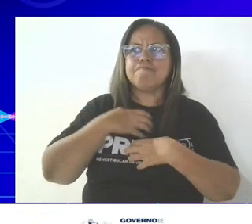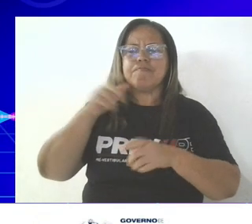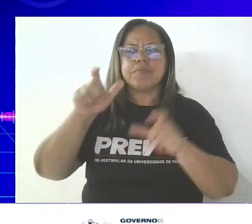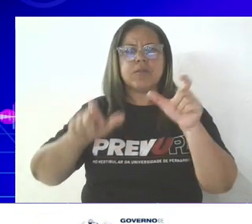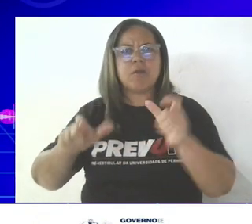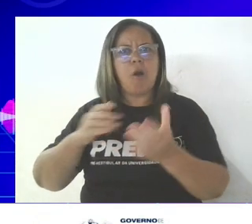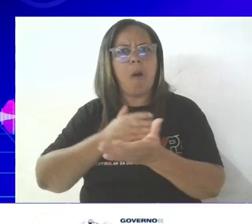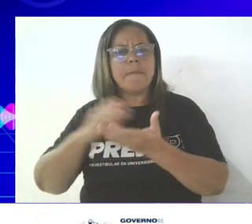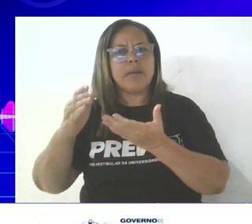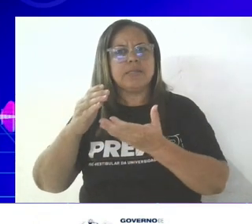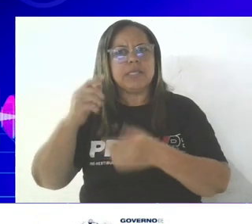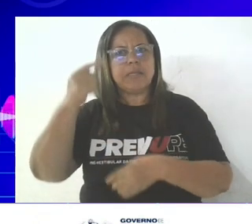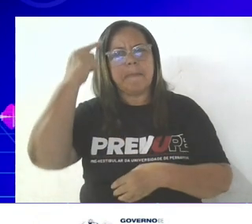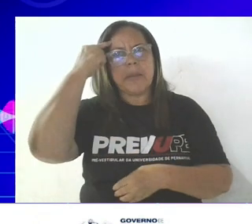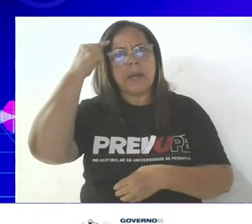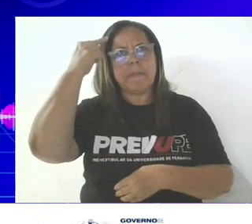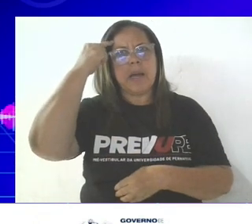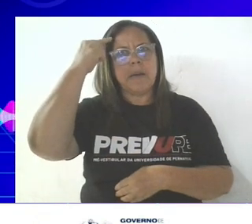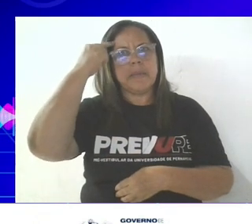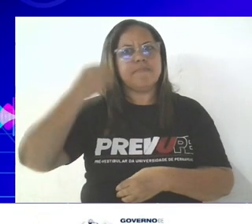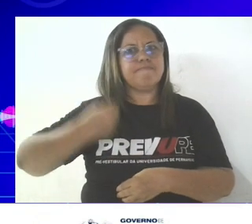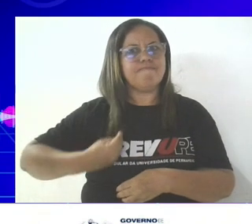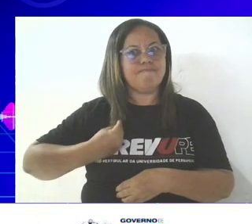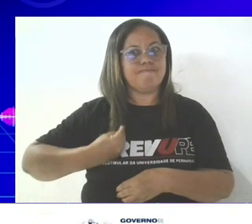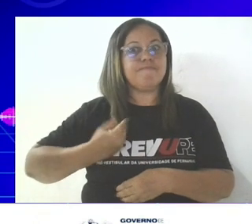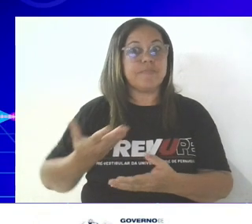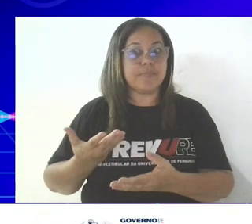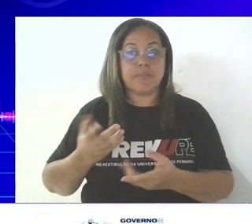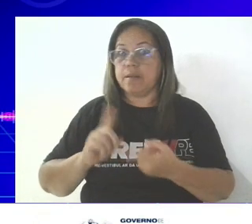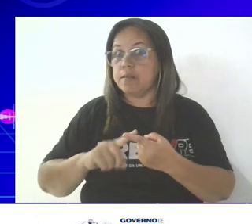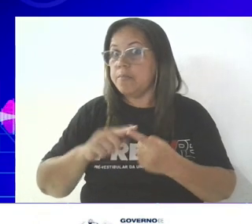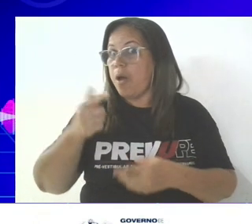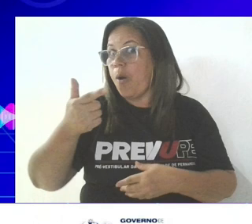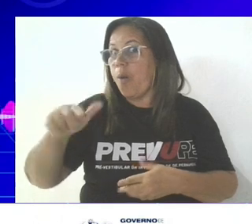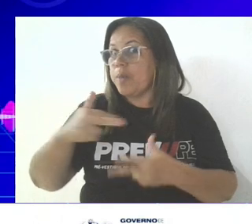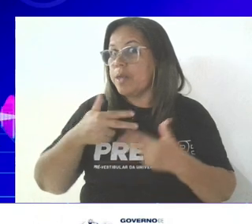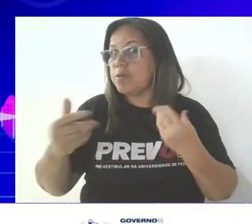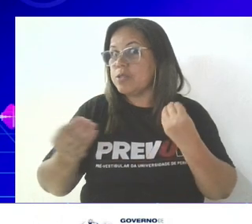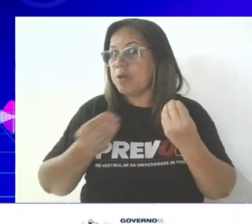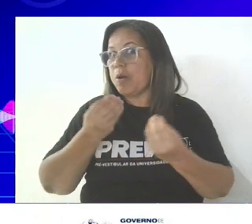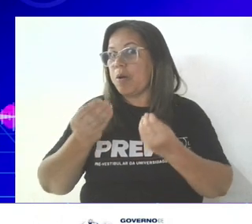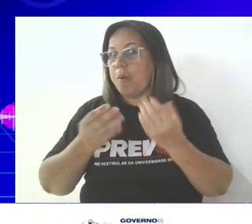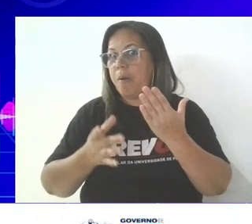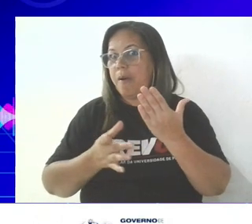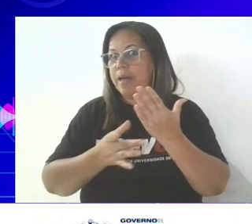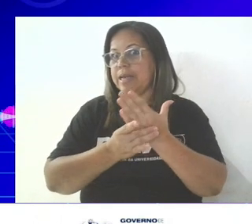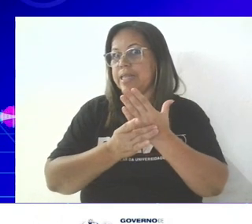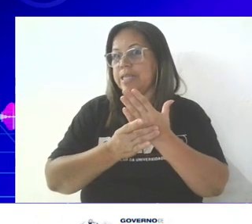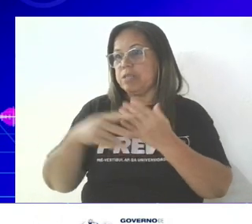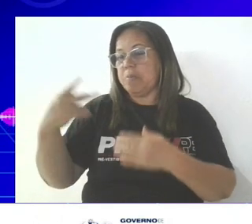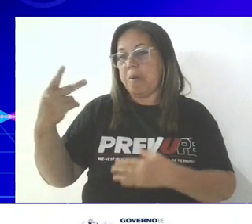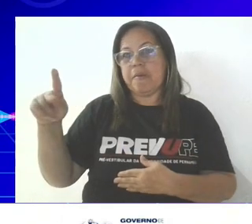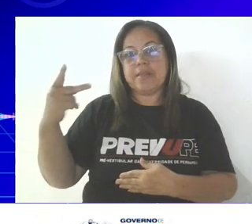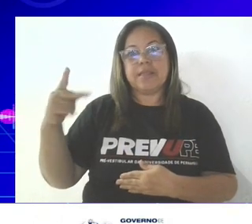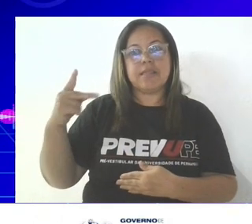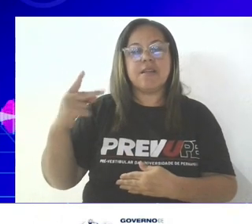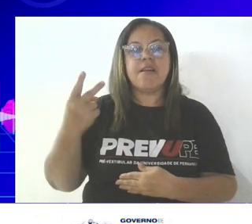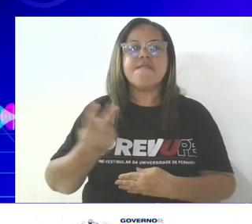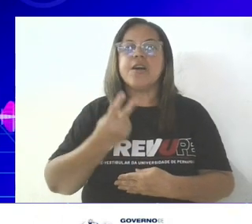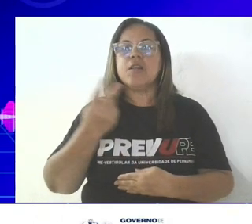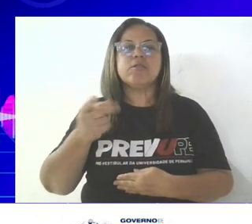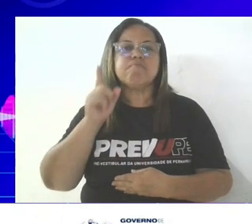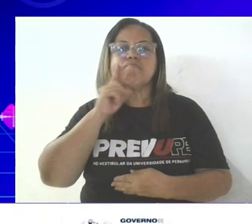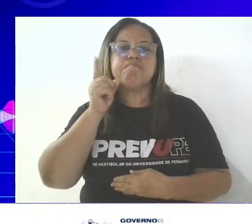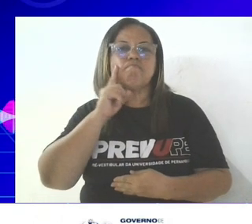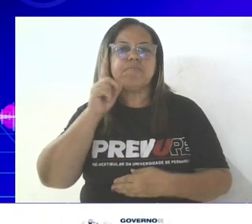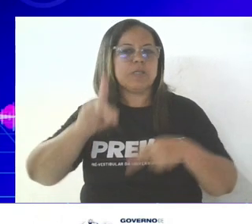botasse a cabeça para funcionar pensando na própria vida ah outra coisa a maneira do Realismo do Machado era valorizar